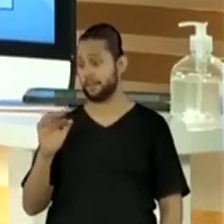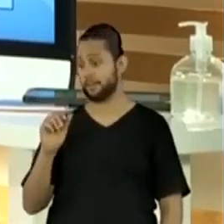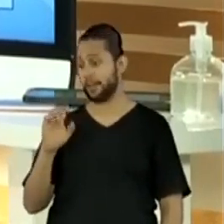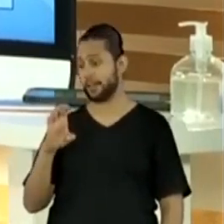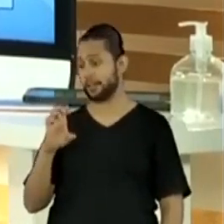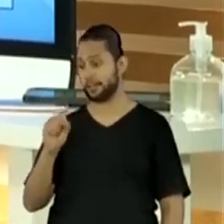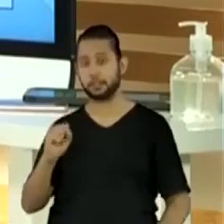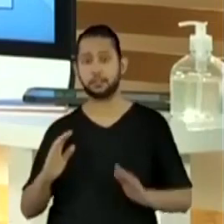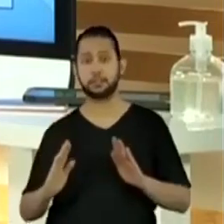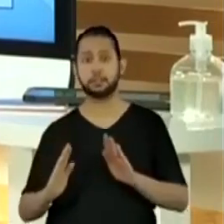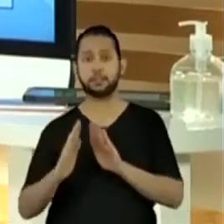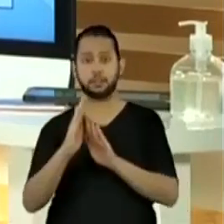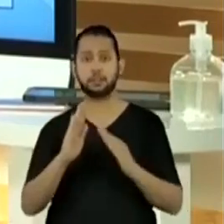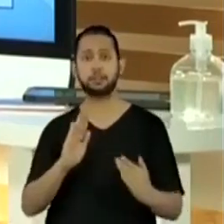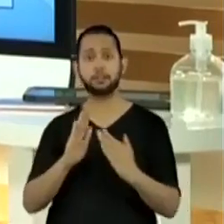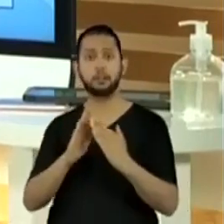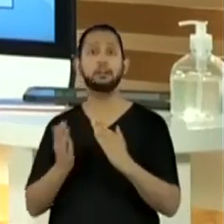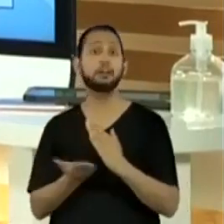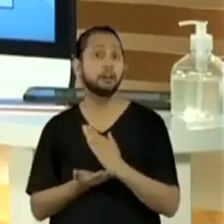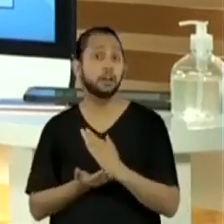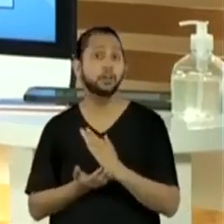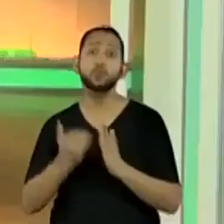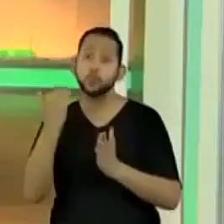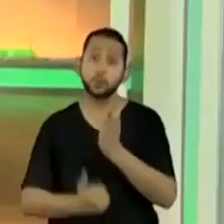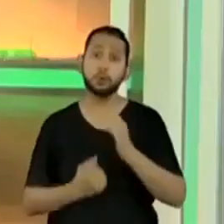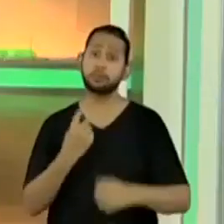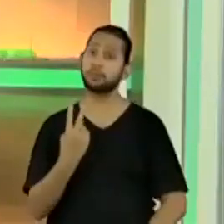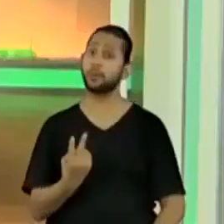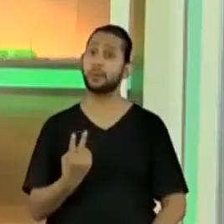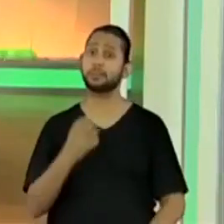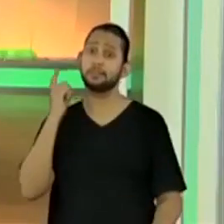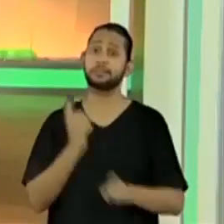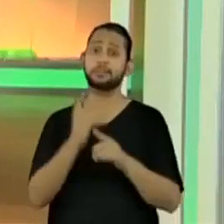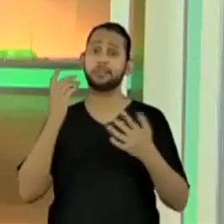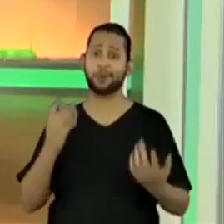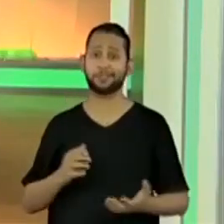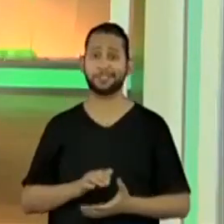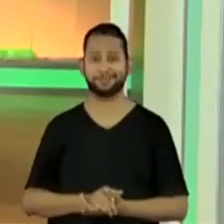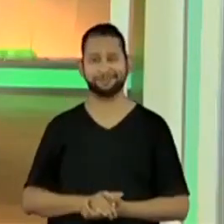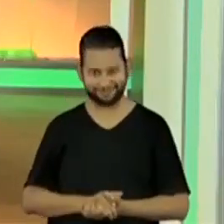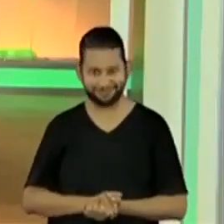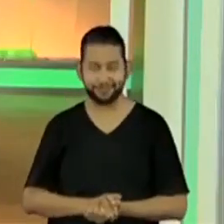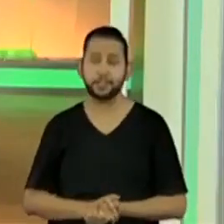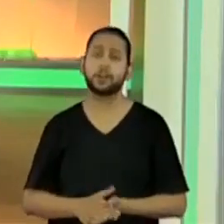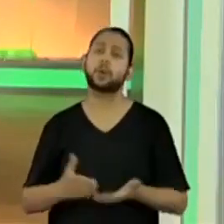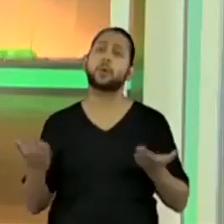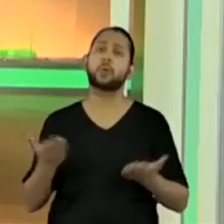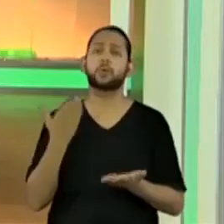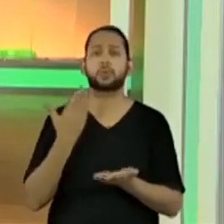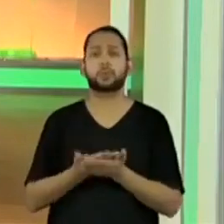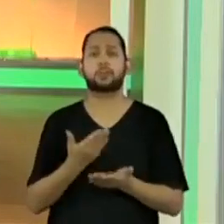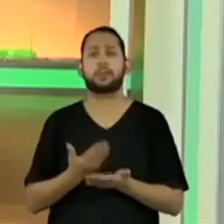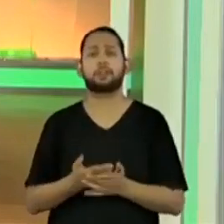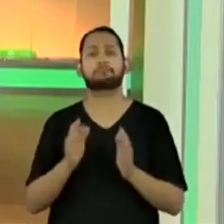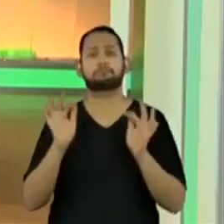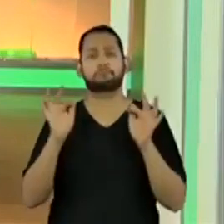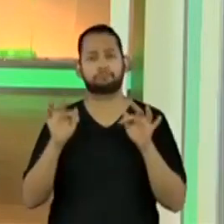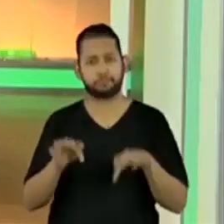disso? Quero agradecer, então, por vocês terem participado dessa aula.